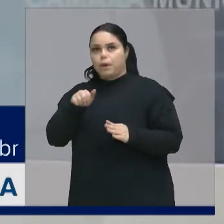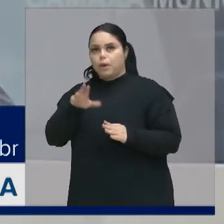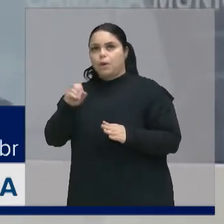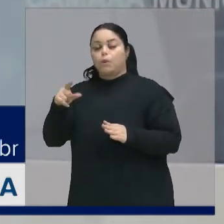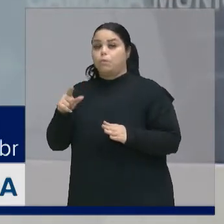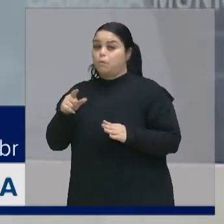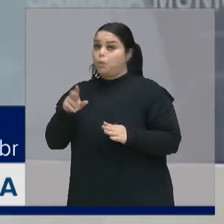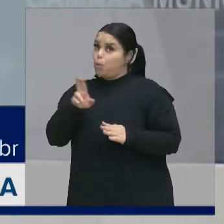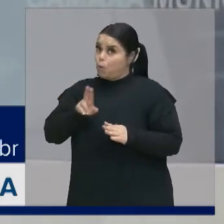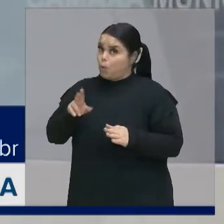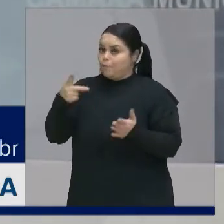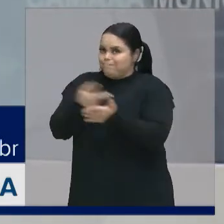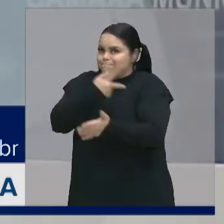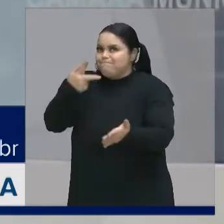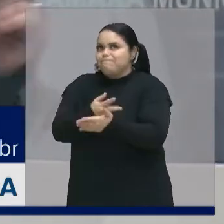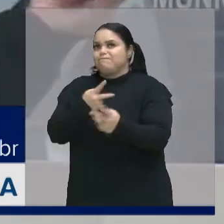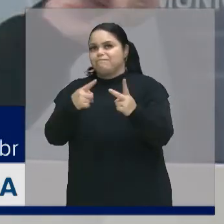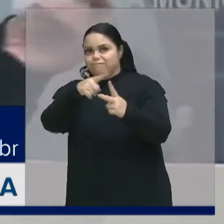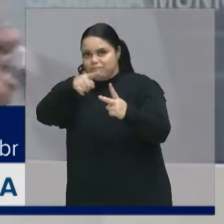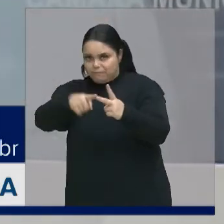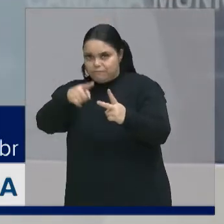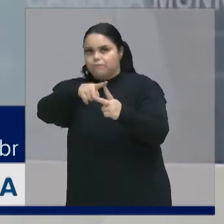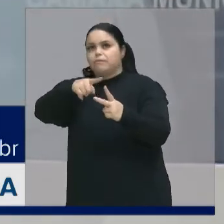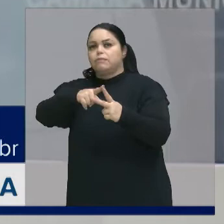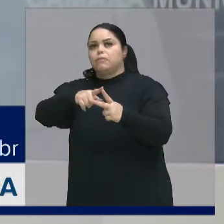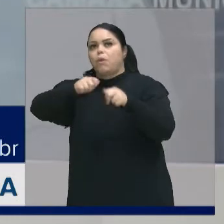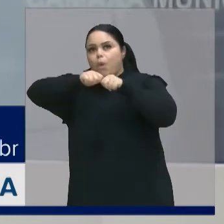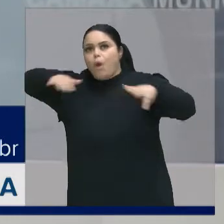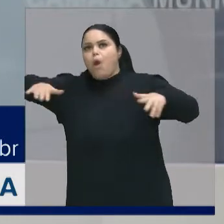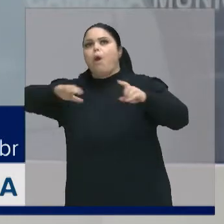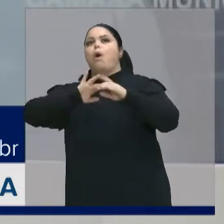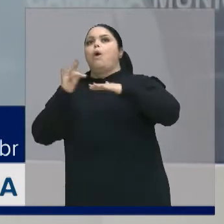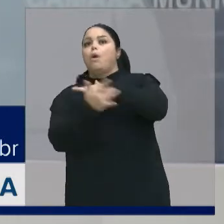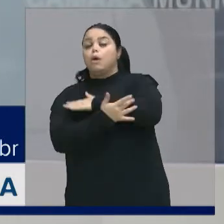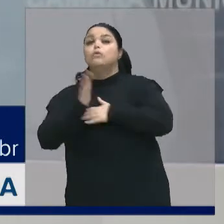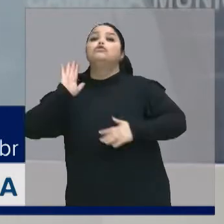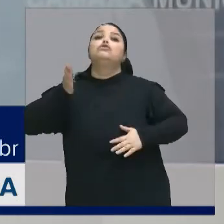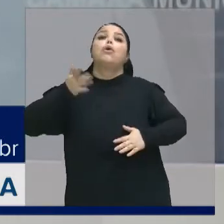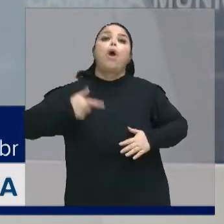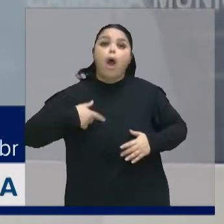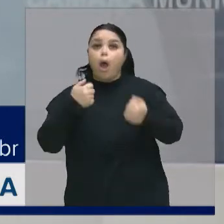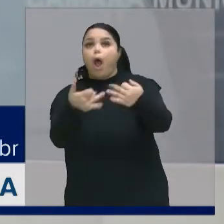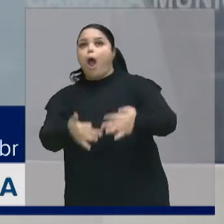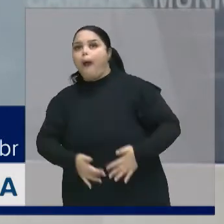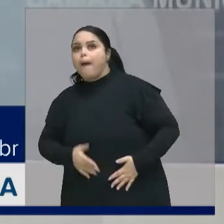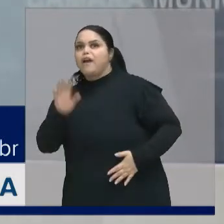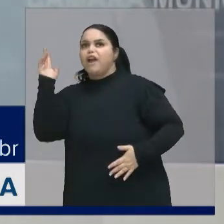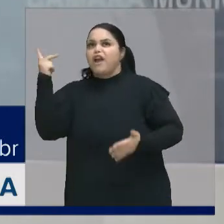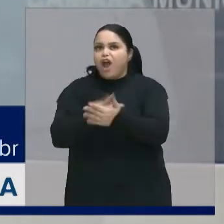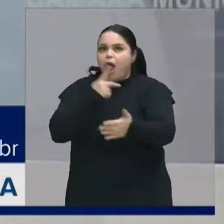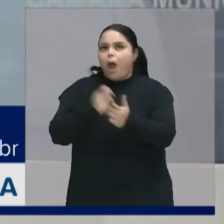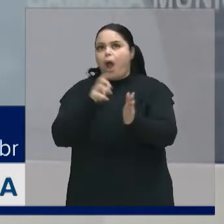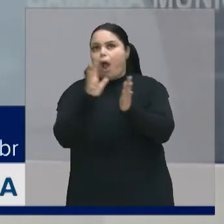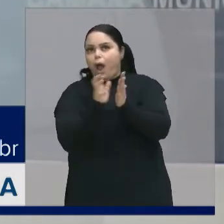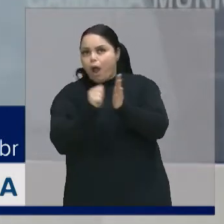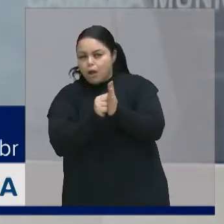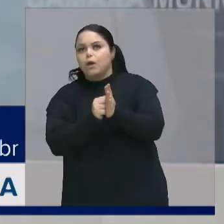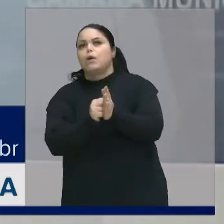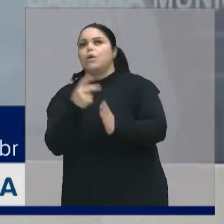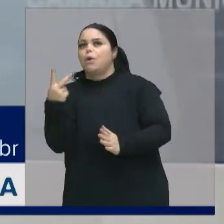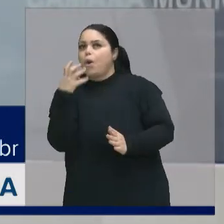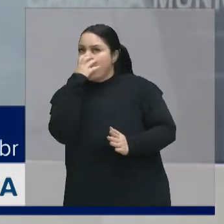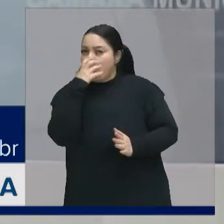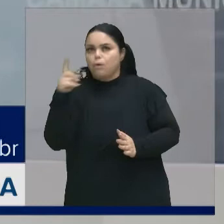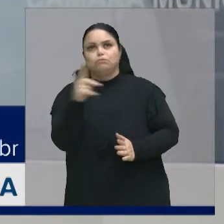má fé, fez duas, está até na rede, por isso que eu estou citando isso, usou de má fé, fez inscrição de dois cachorros que